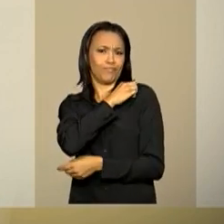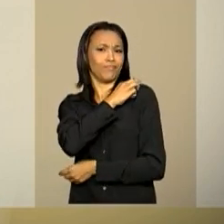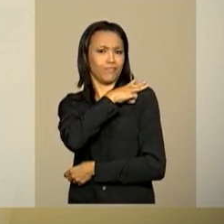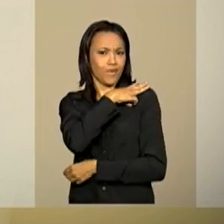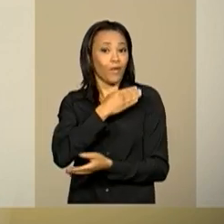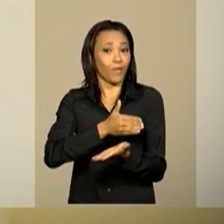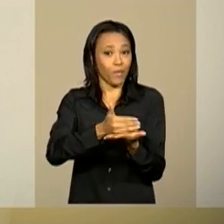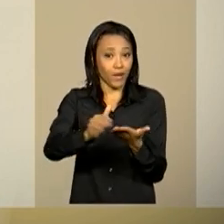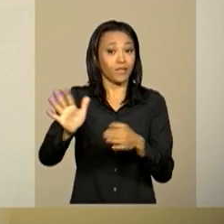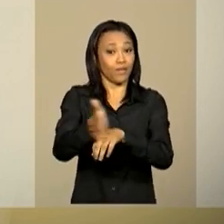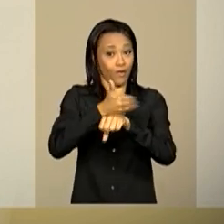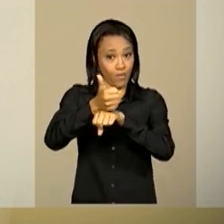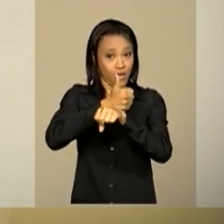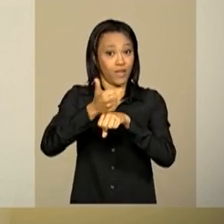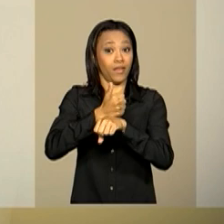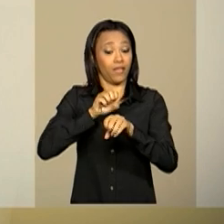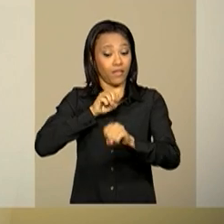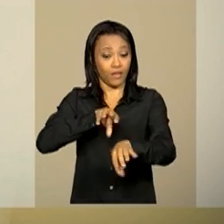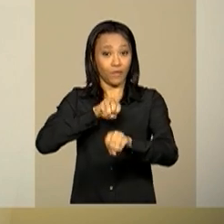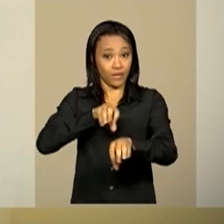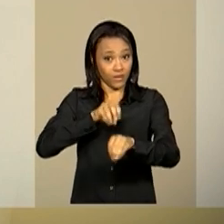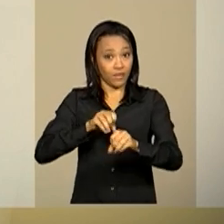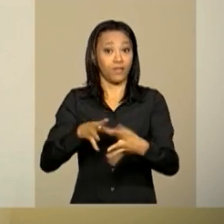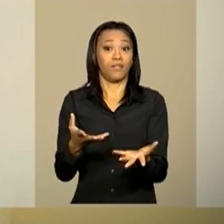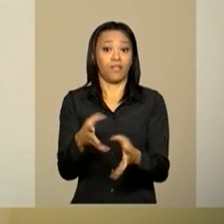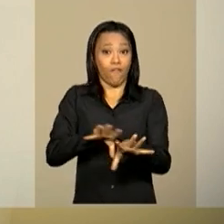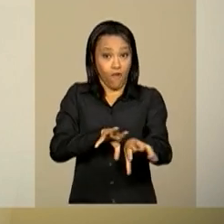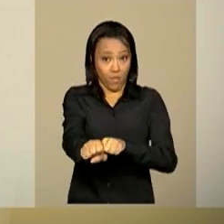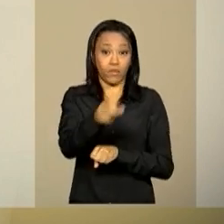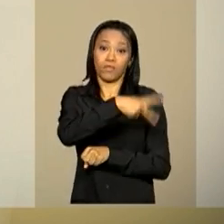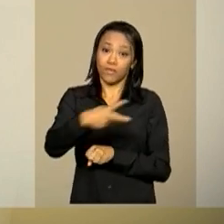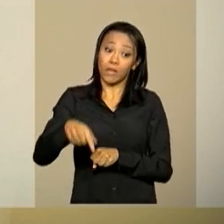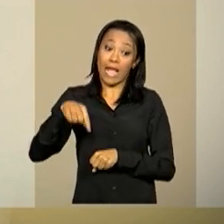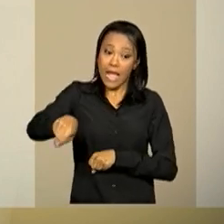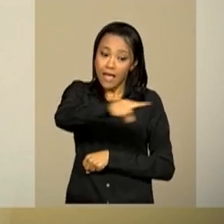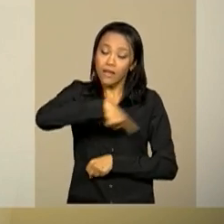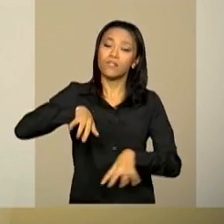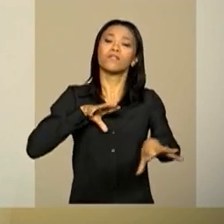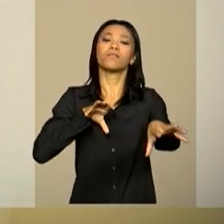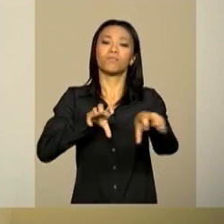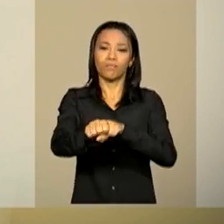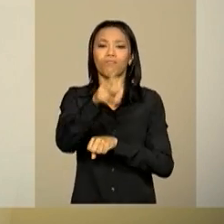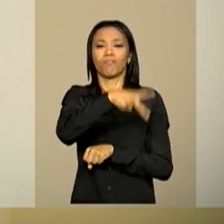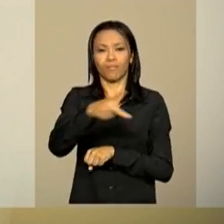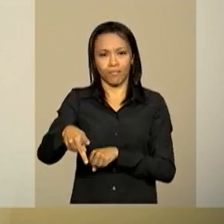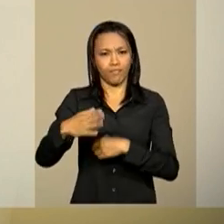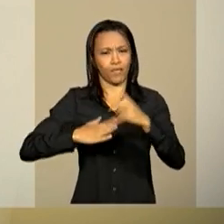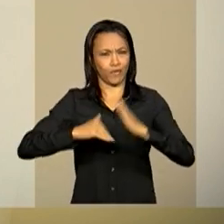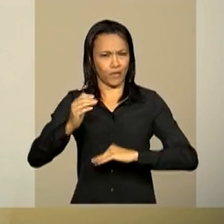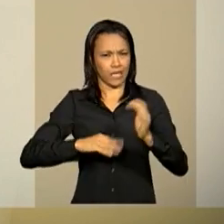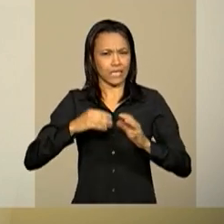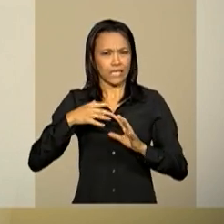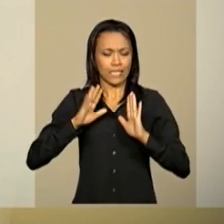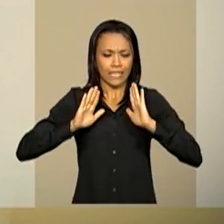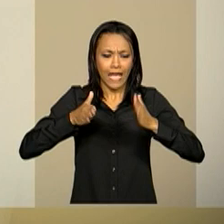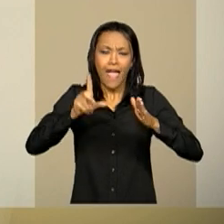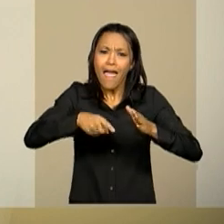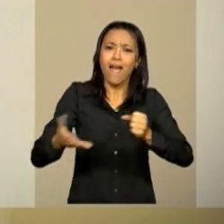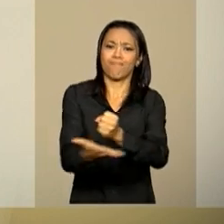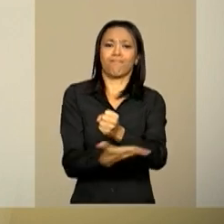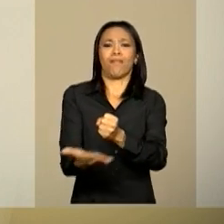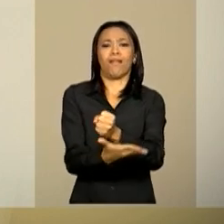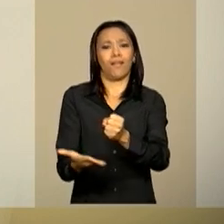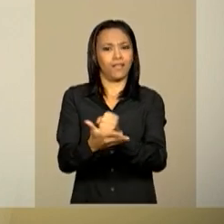começa com a melhoria na formação dos nossos professores esses profissionais tão dedicados que são o alicerce da